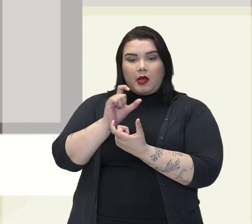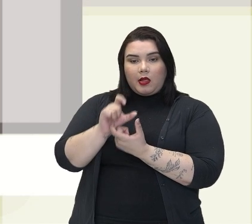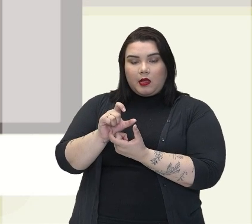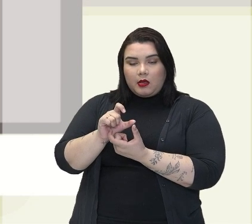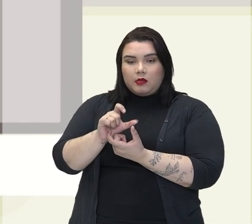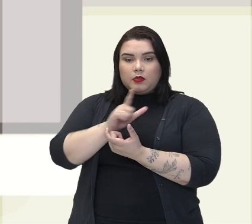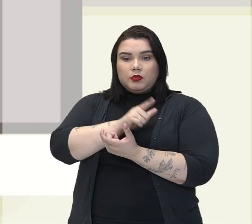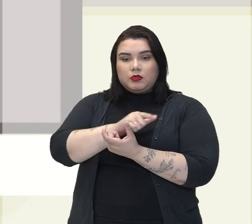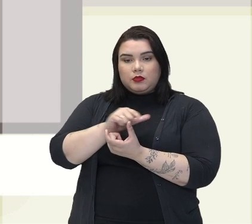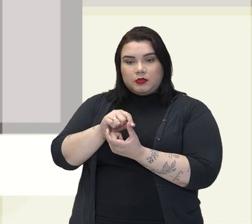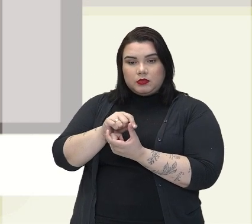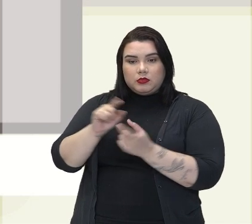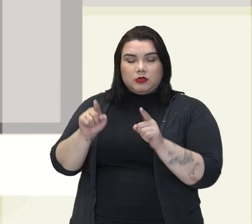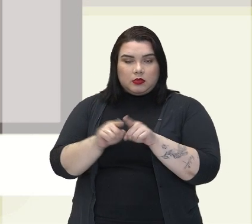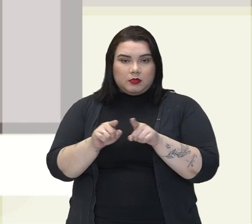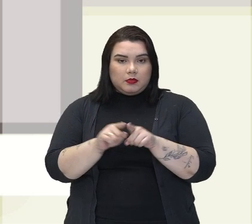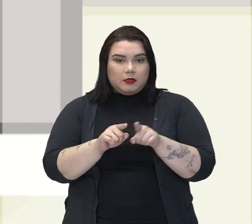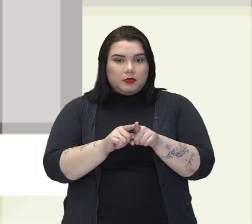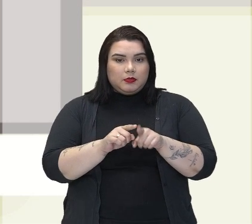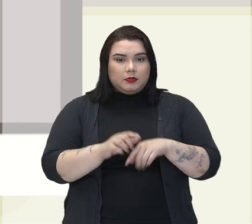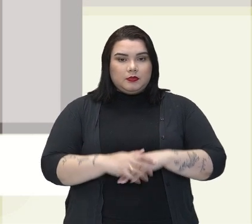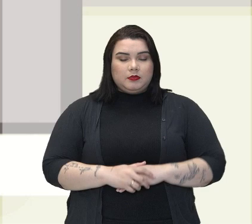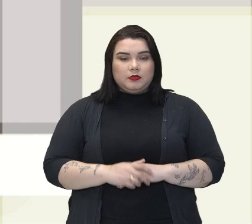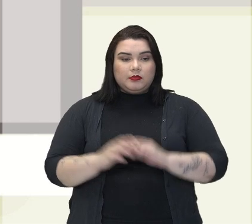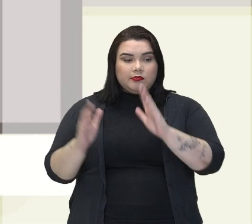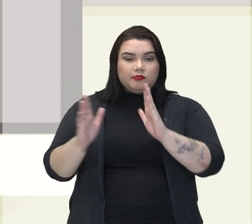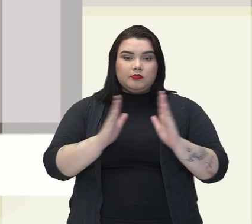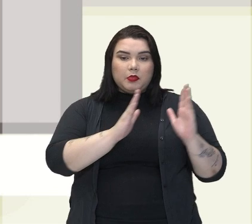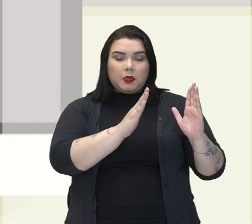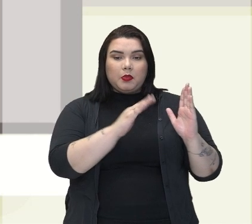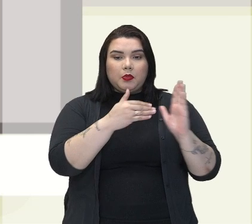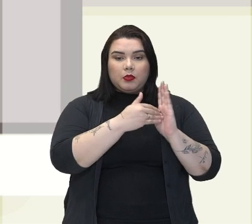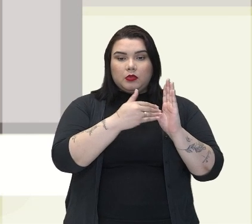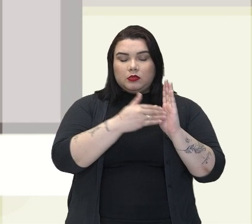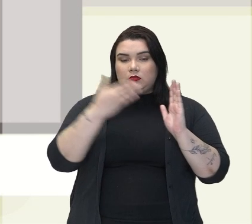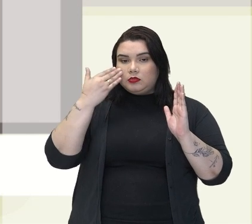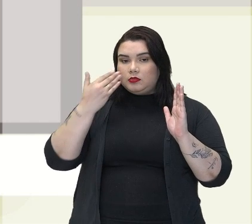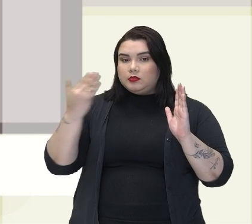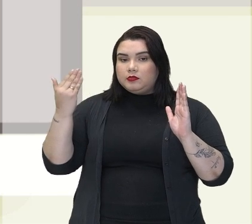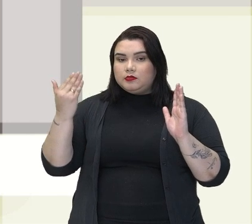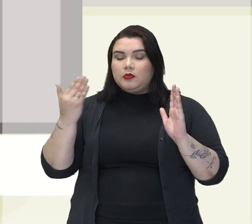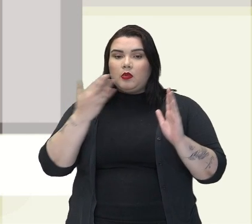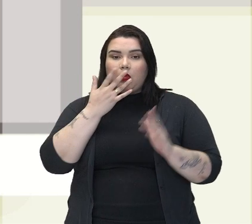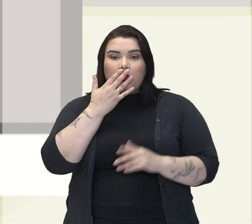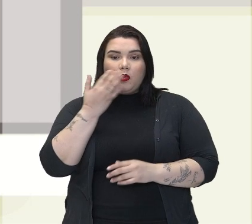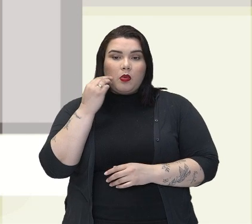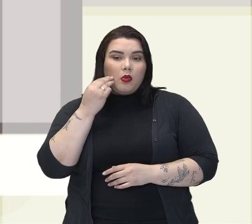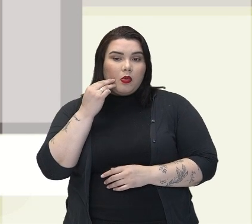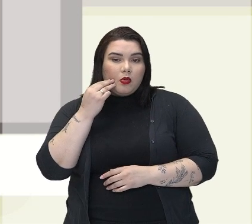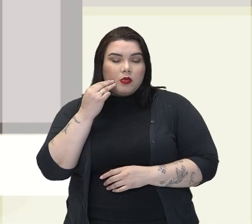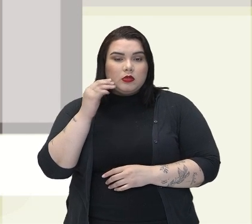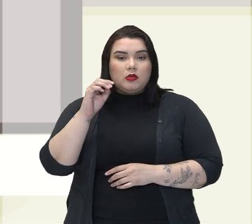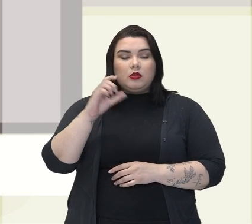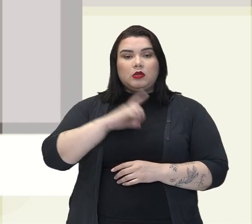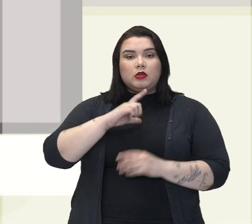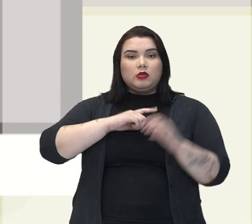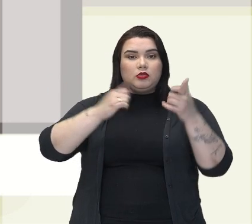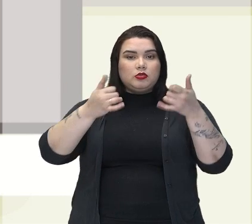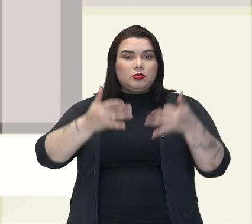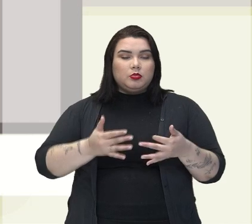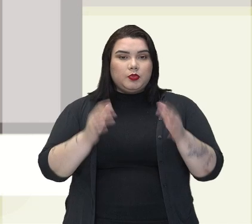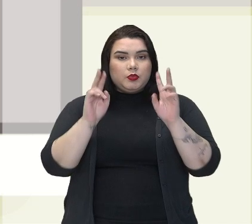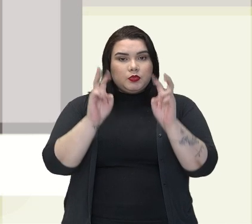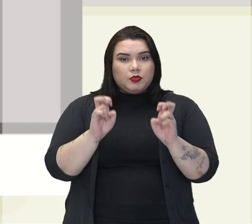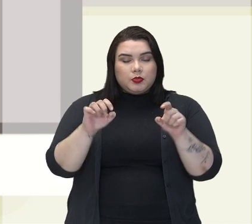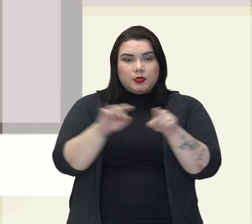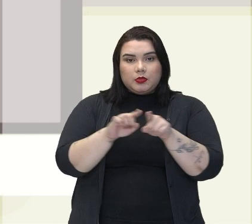o sufixo. E na outra observação aqui no nosso mural, nós falamos